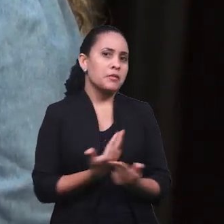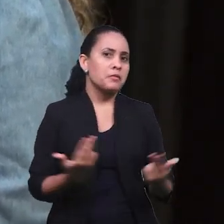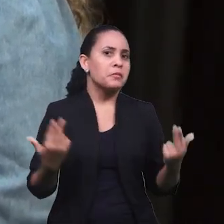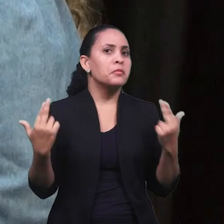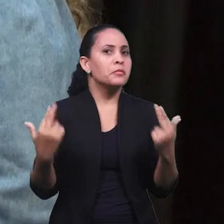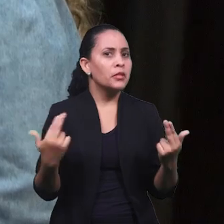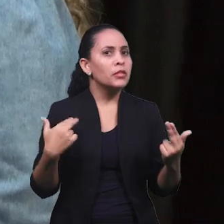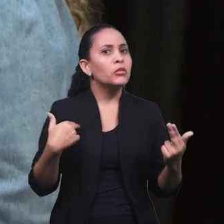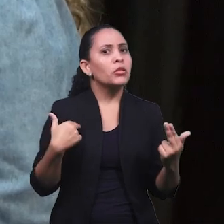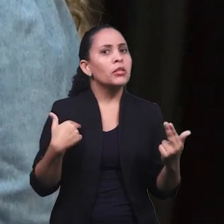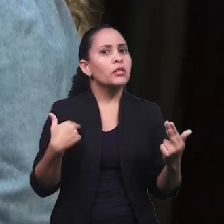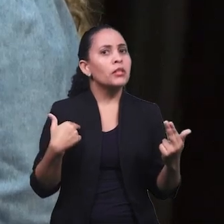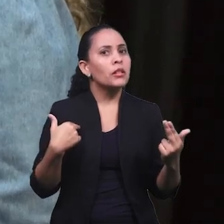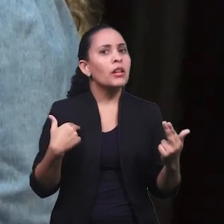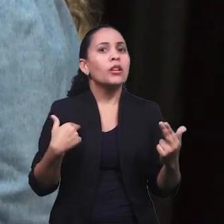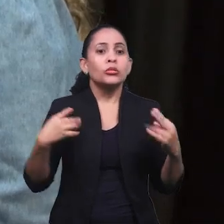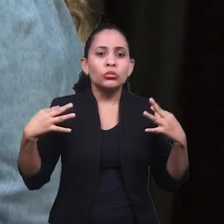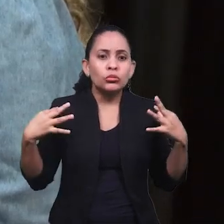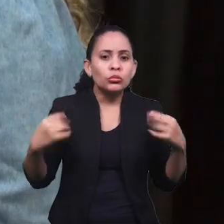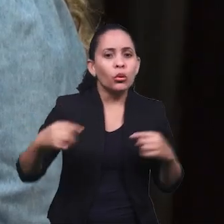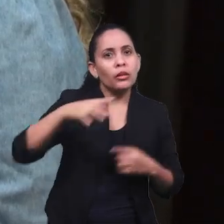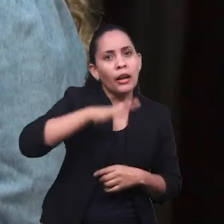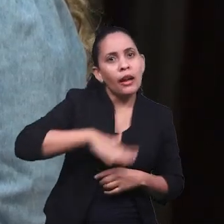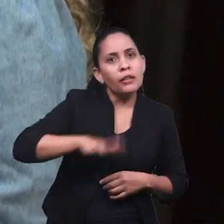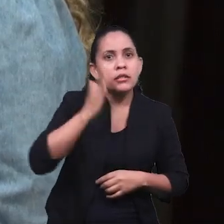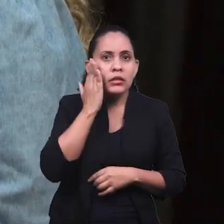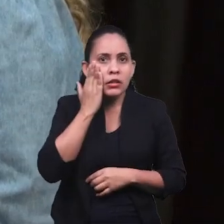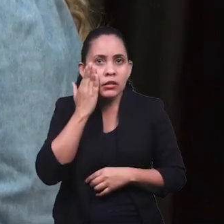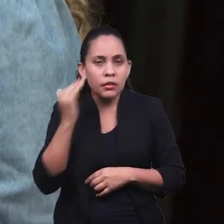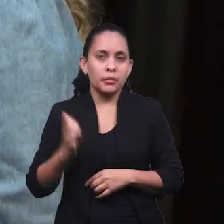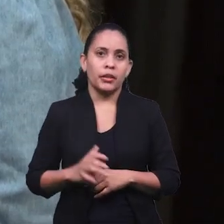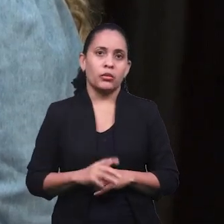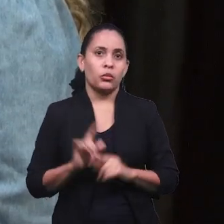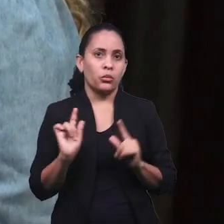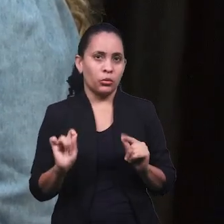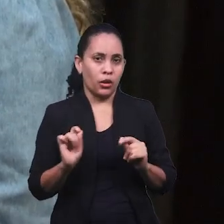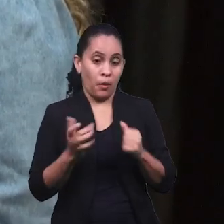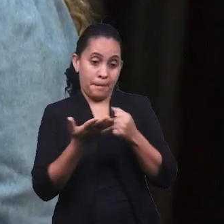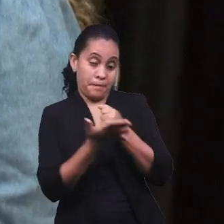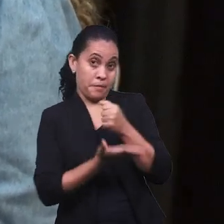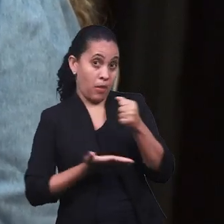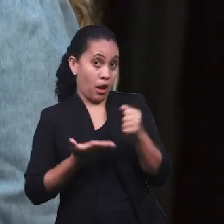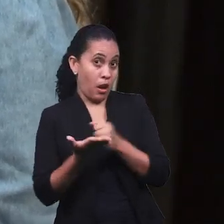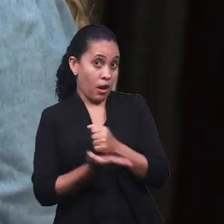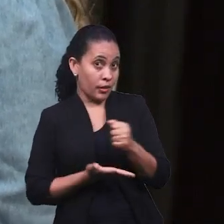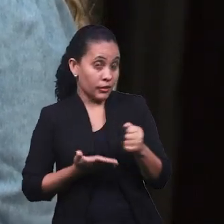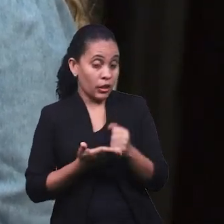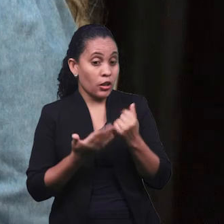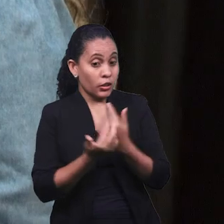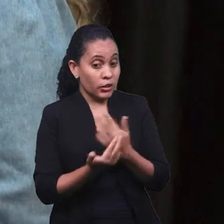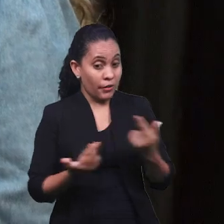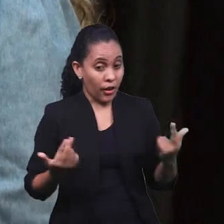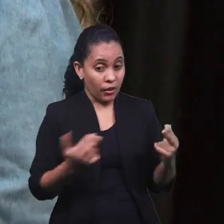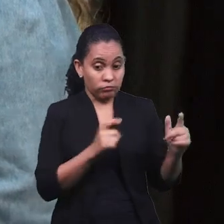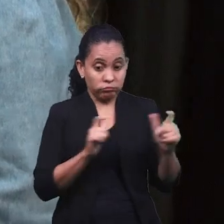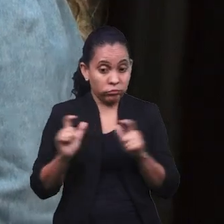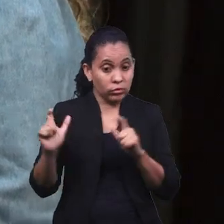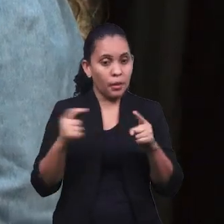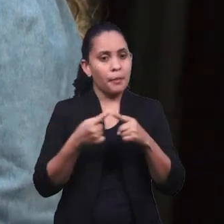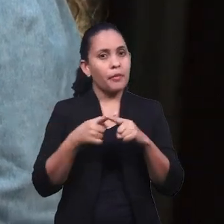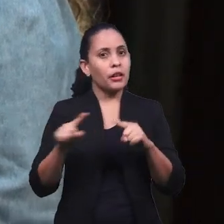que são úteis para todas as áreas. Então você sai sabendo, vamos chamar assim, de o básico, né, de Uhum. muitas áreas, só que em